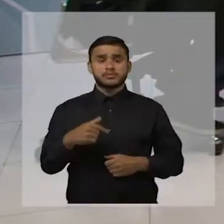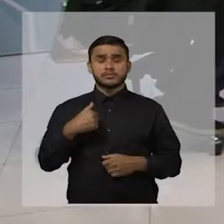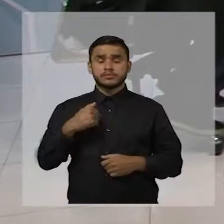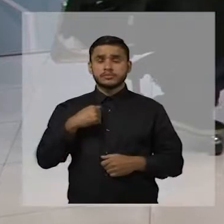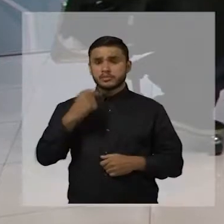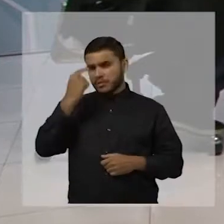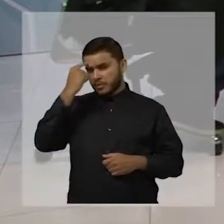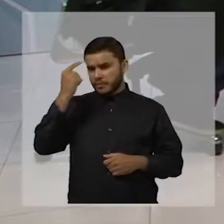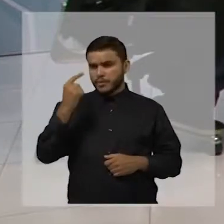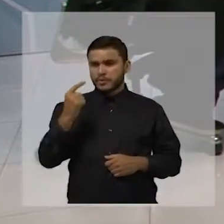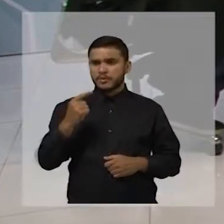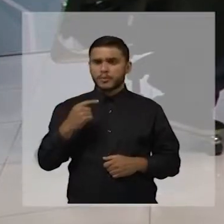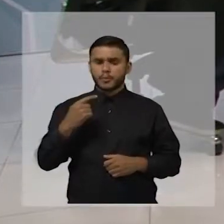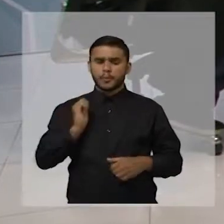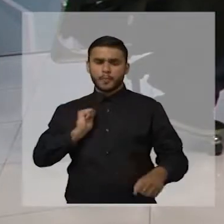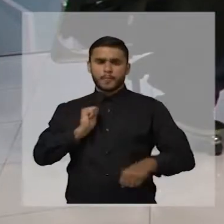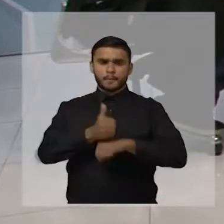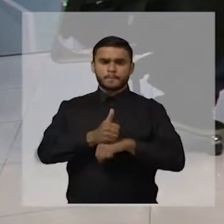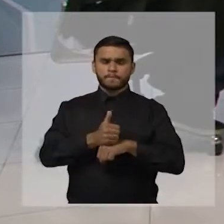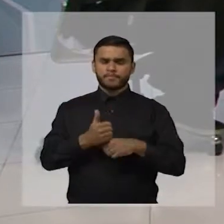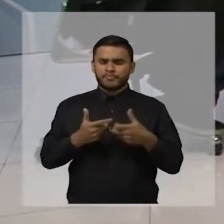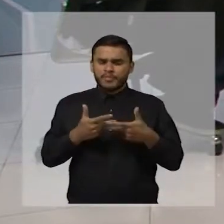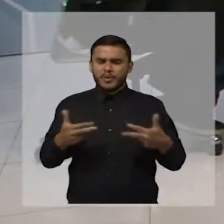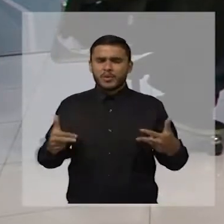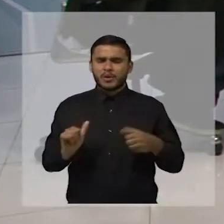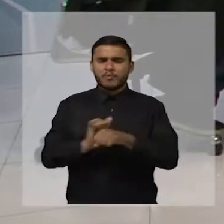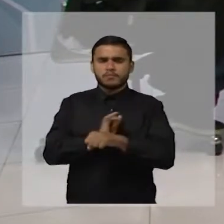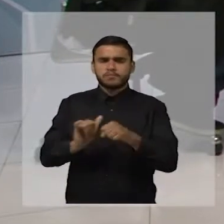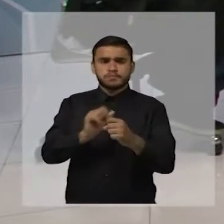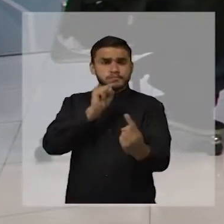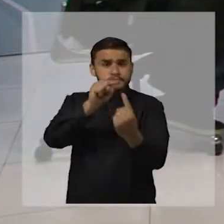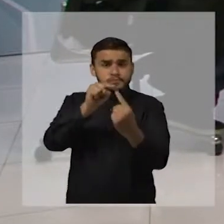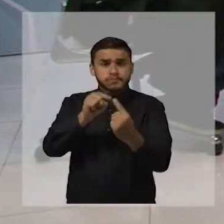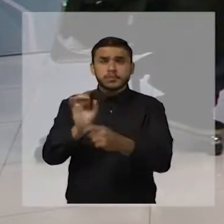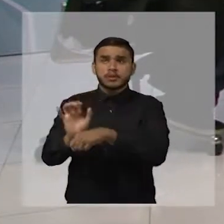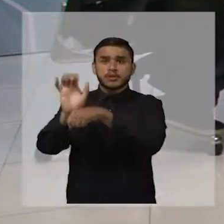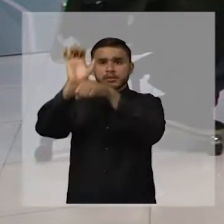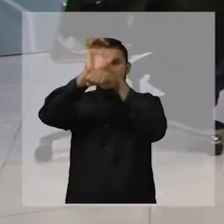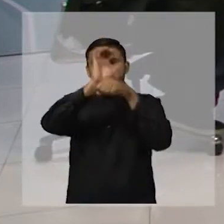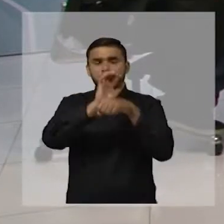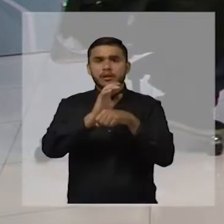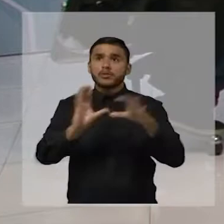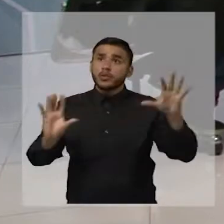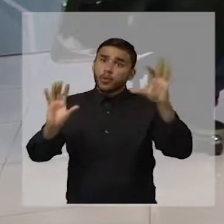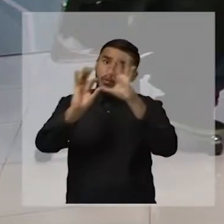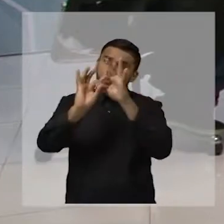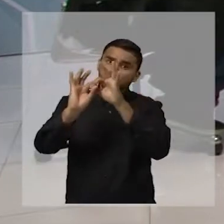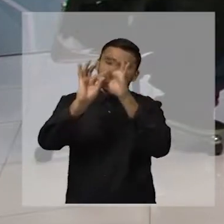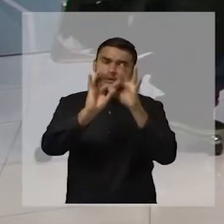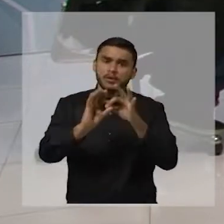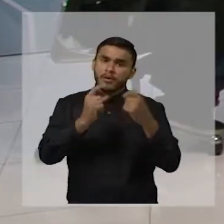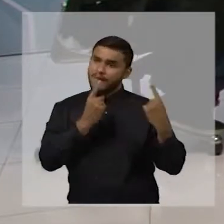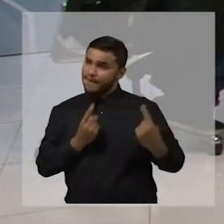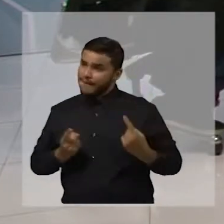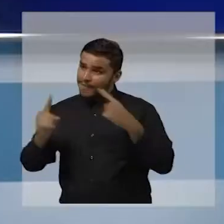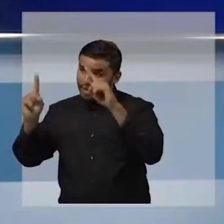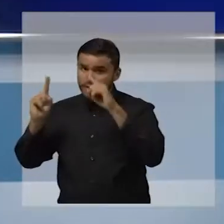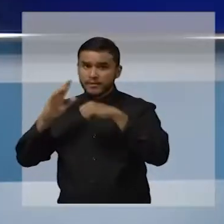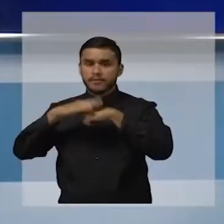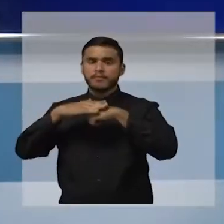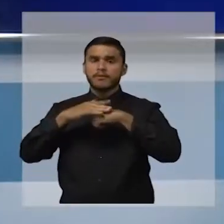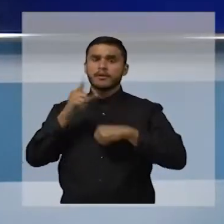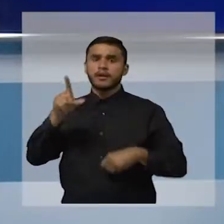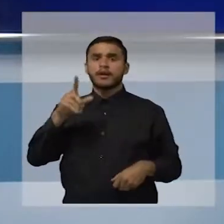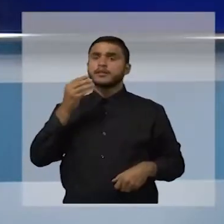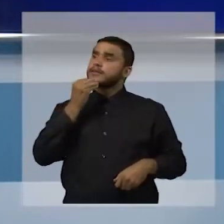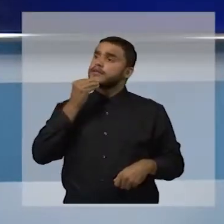fica tratando de questiúnculas, mas os estados não se unem para cobrar da União aquilo que realmente